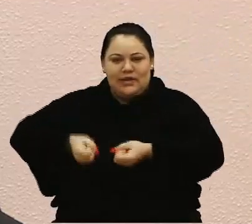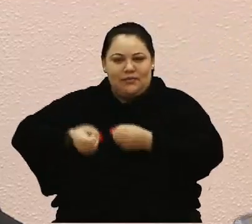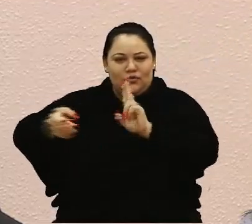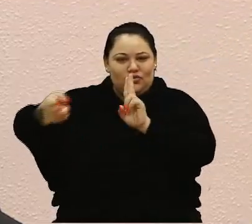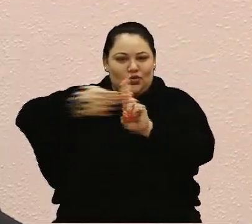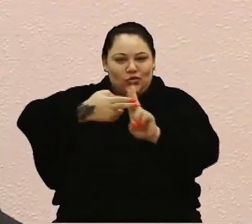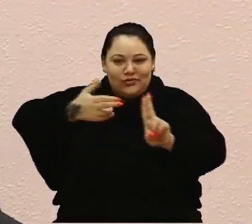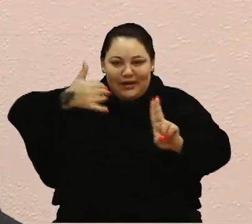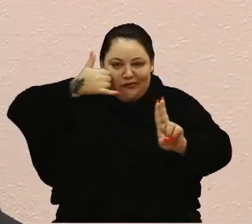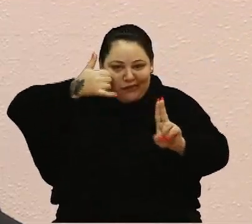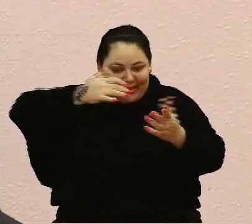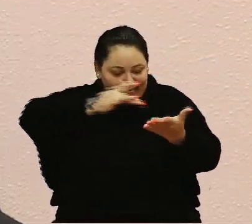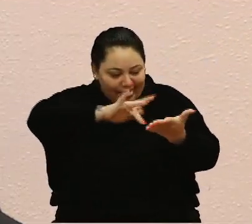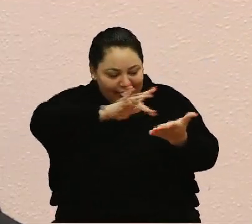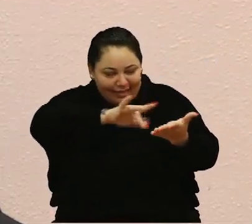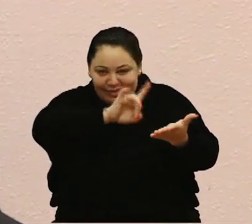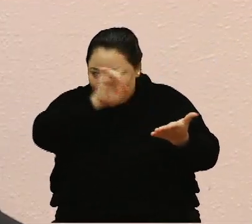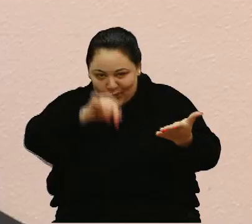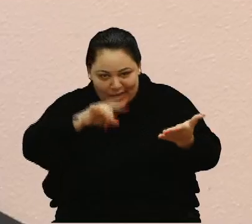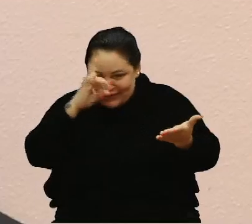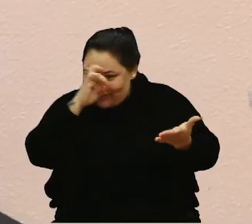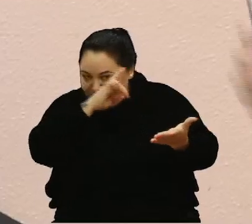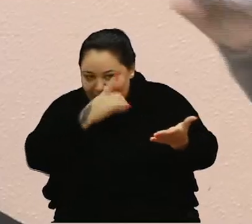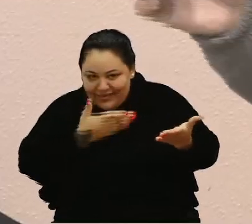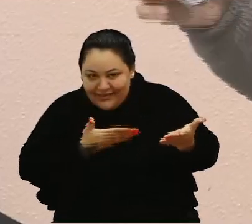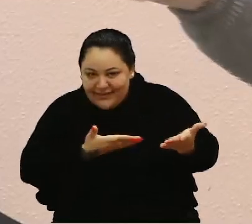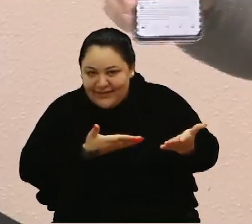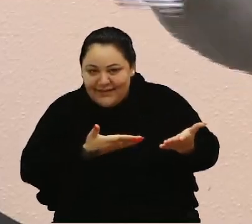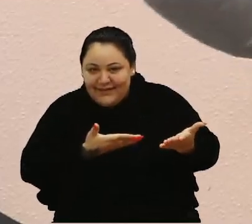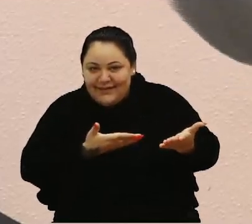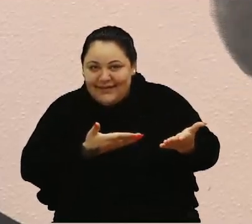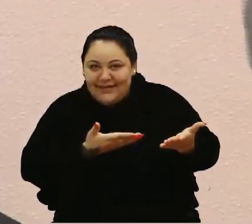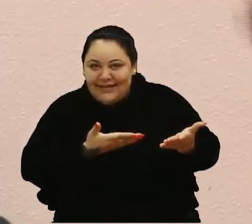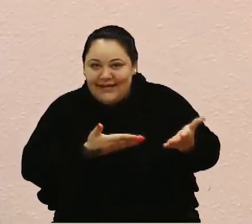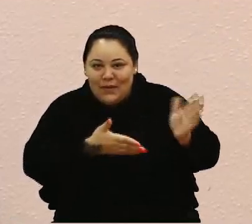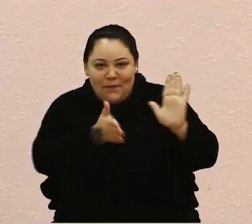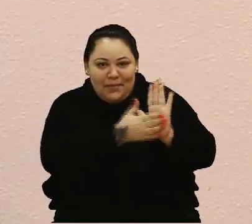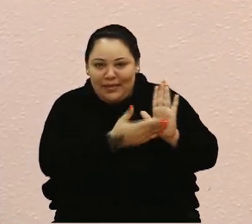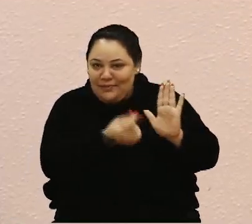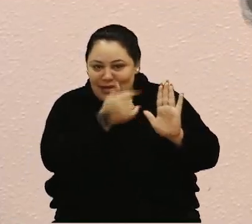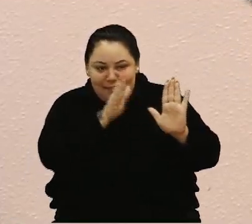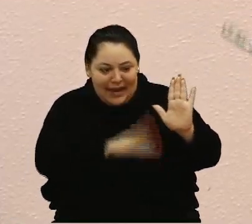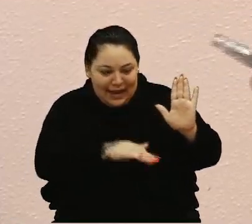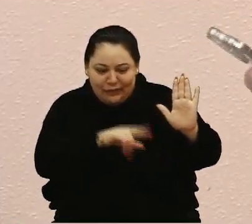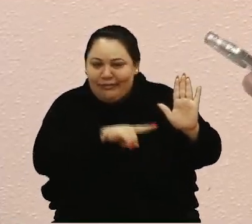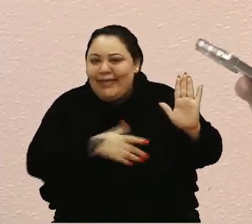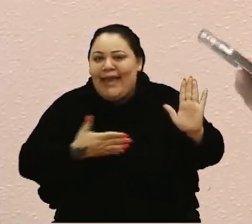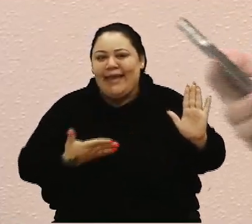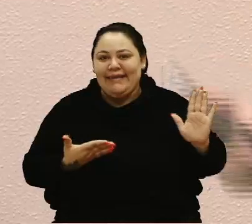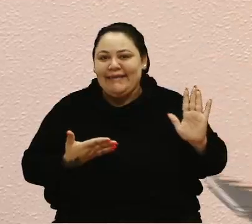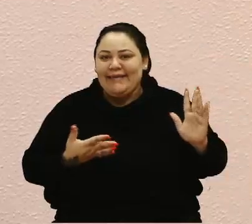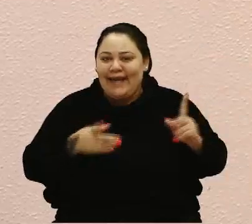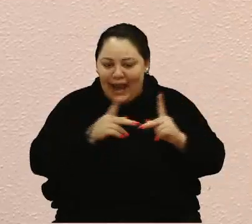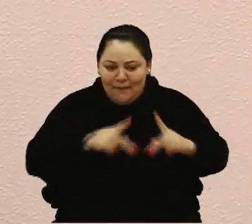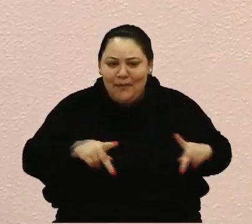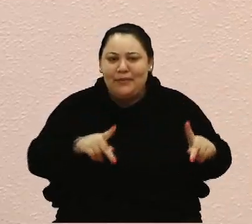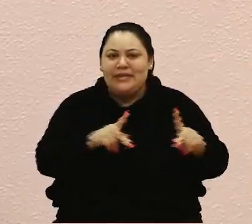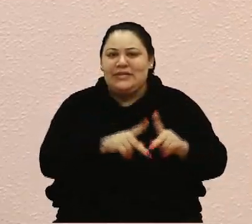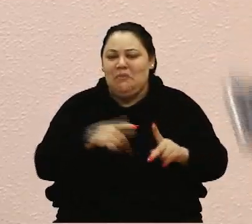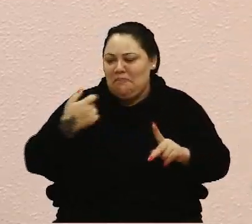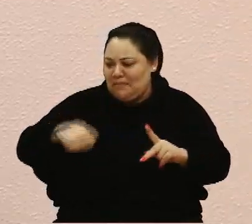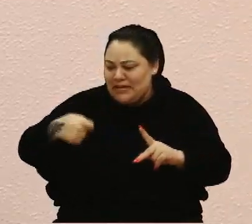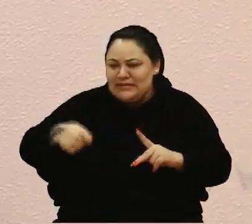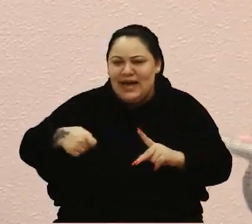pelo celular, que não é uma coisa tão difícil assim, né? Os planos, desde os mais baratos, qualquer um tem isso. E a população ter que ir